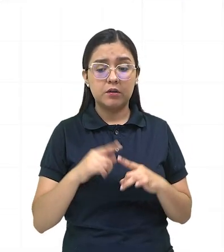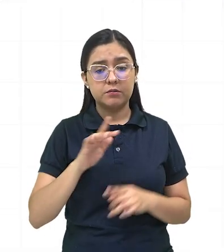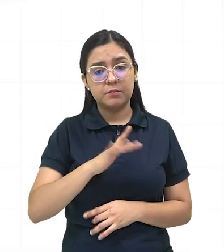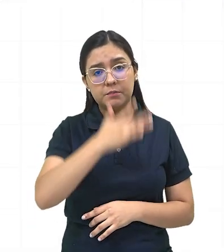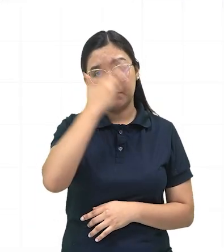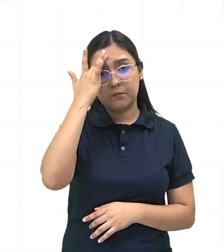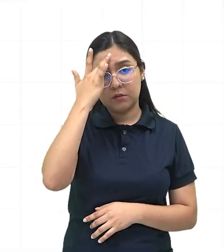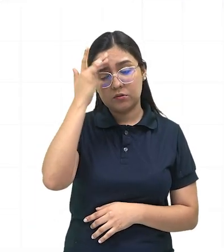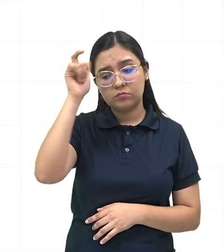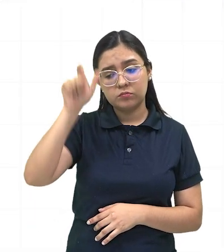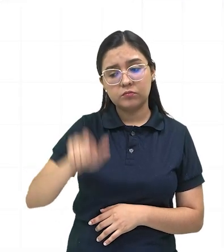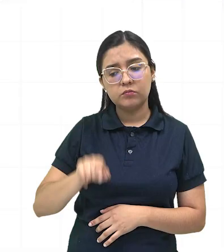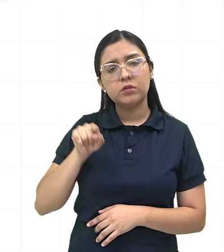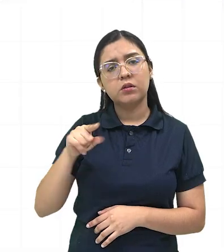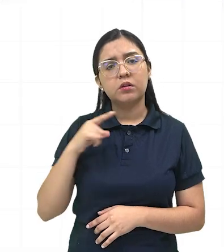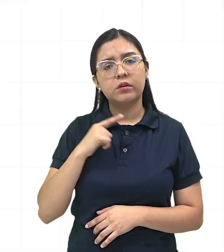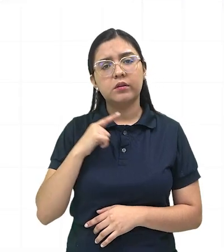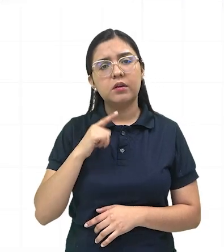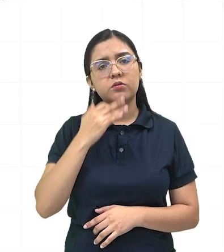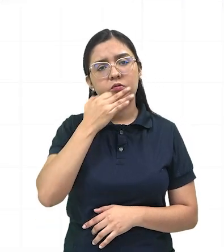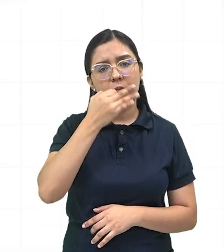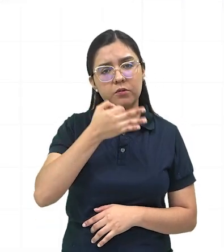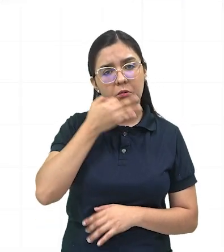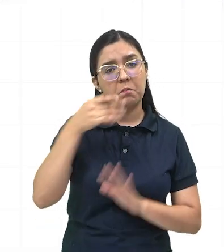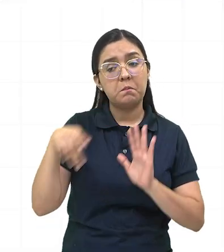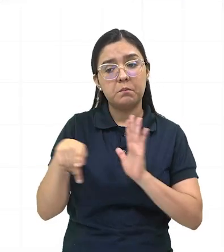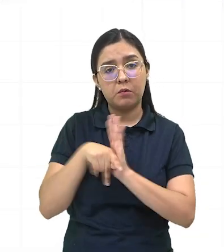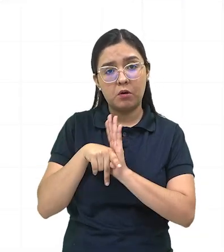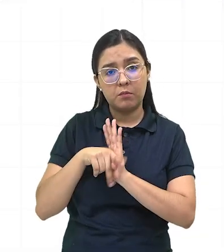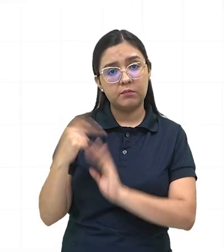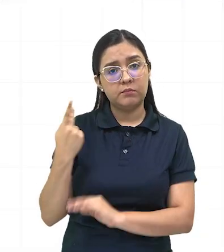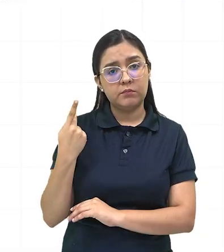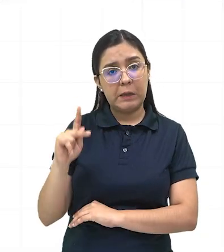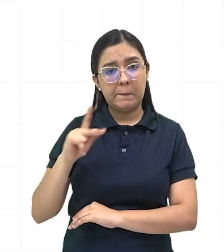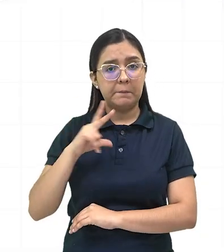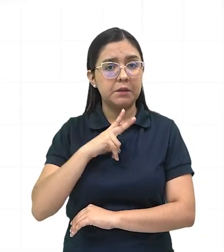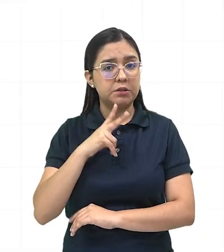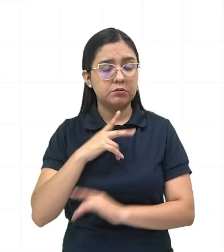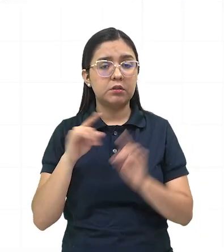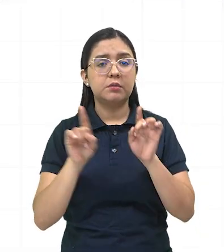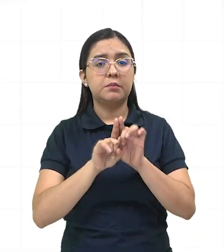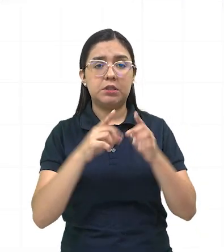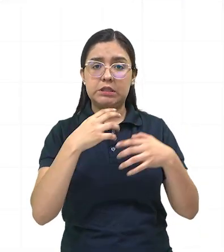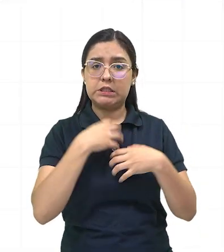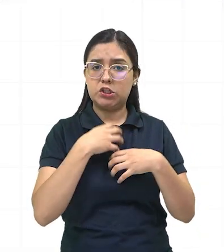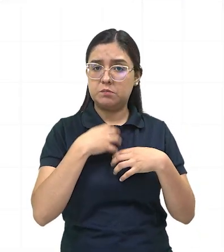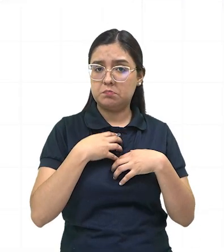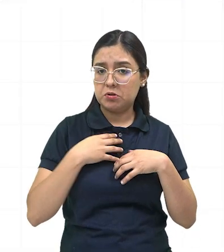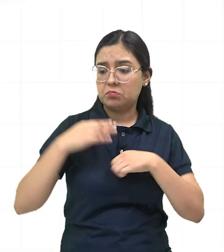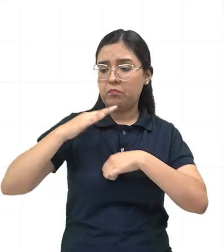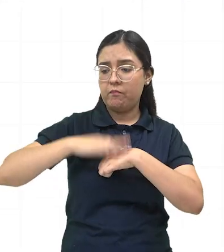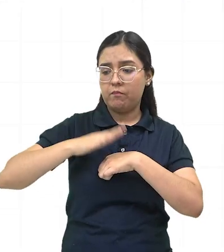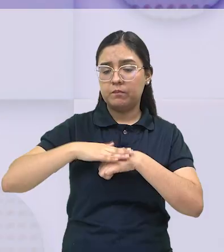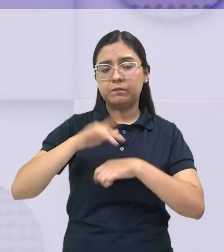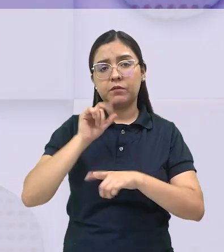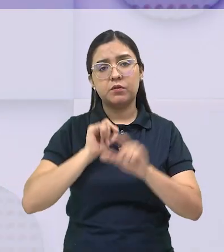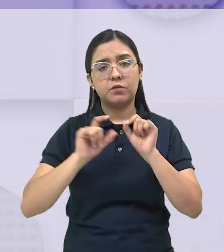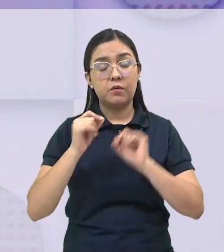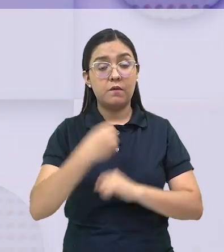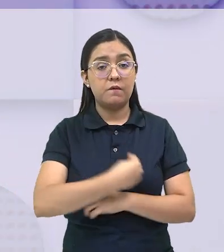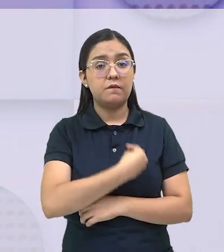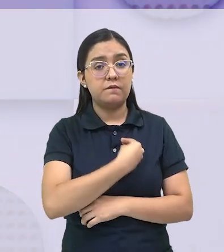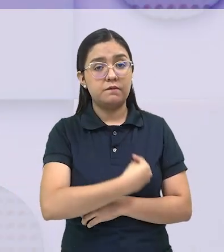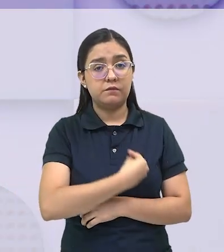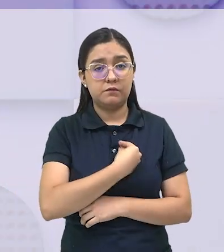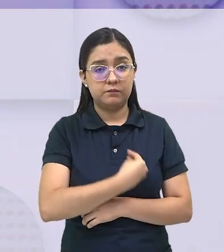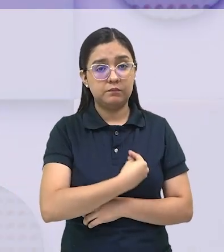pessoas também têm suas opiniões, têm seus sentimentos, têm suas escolhas, têm suas vidas,